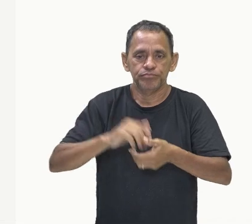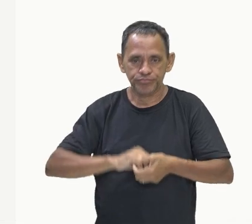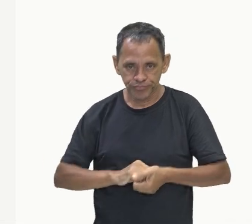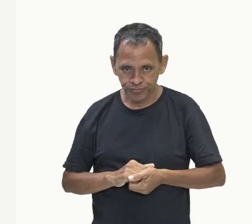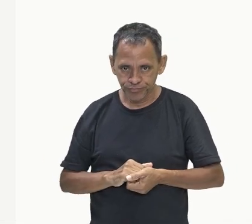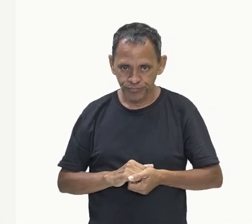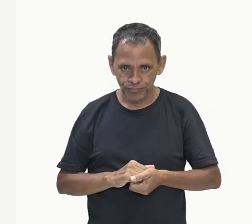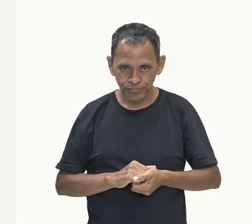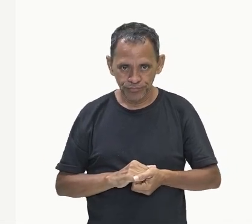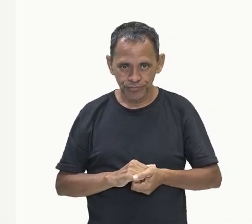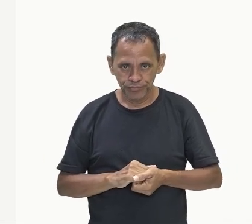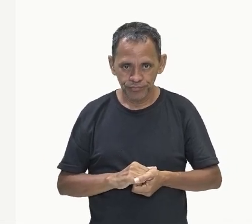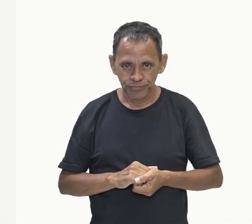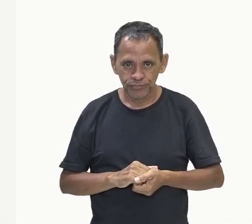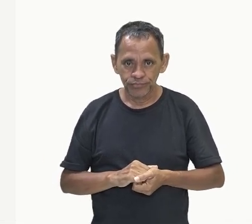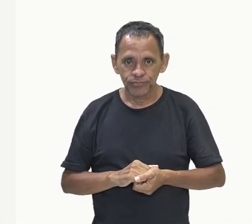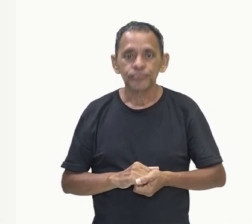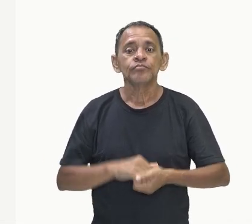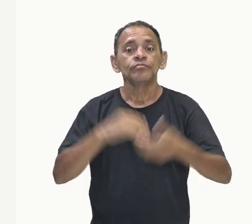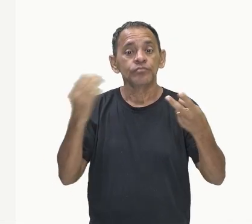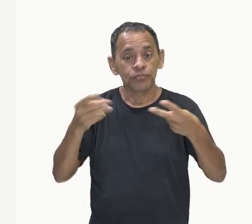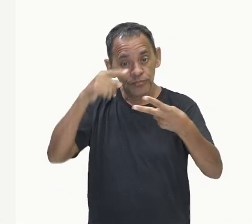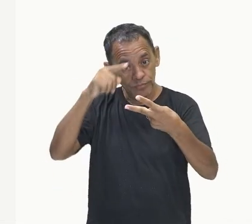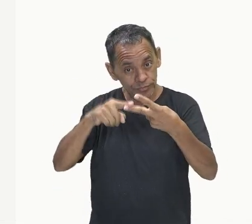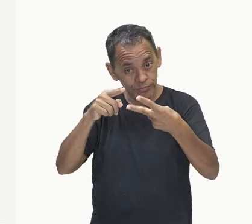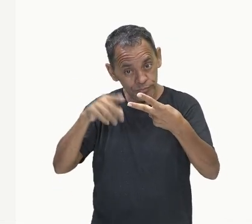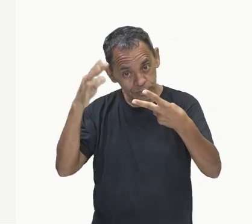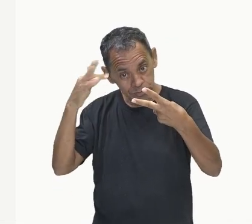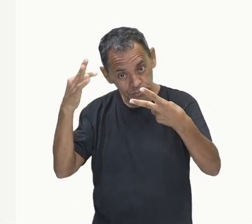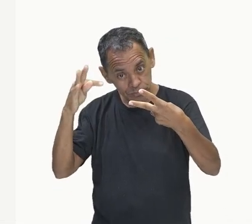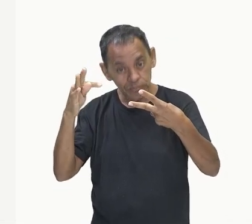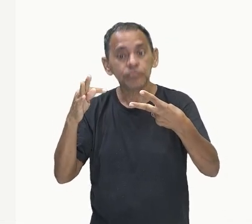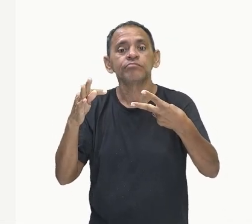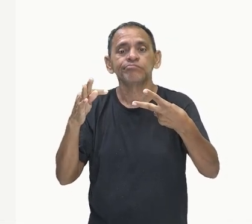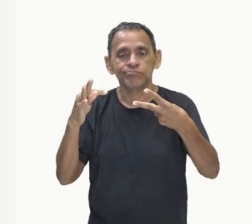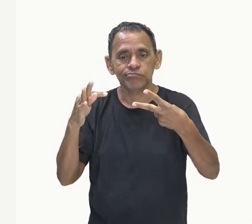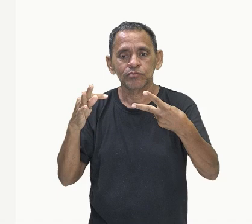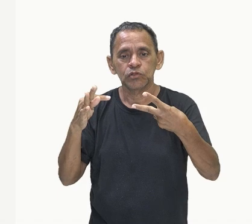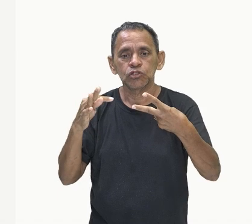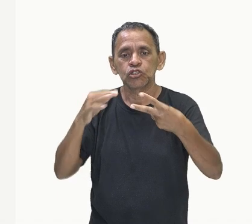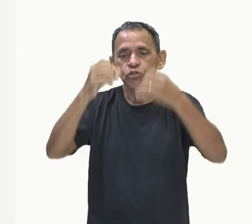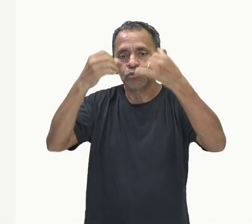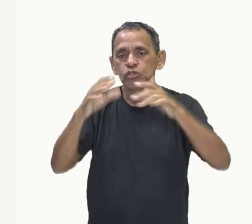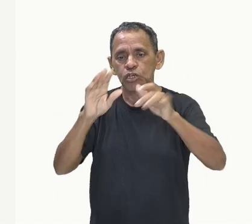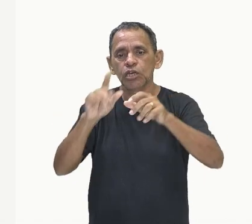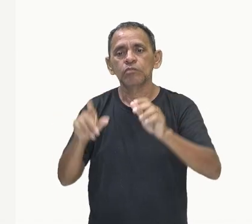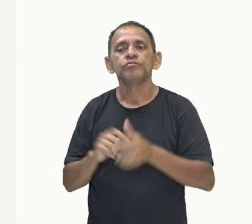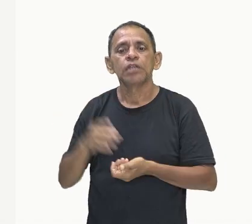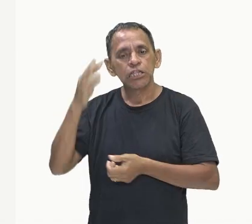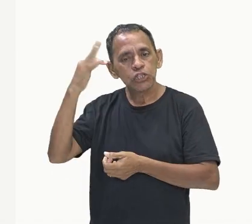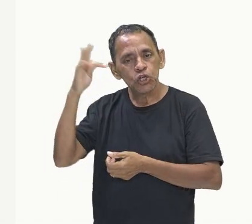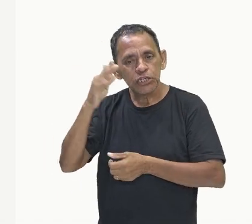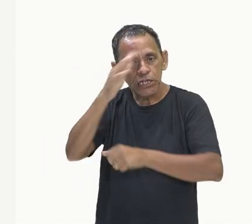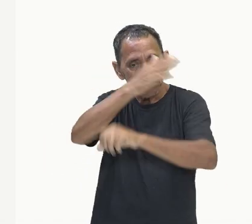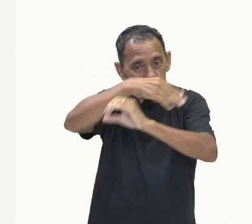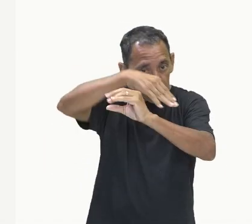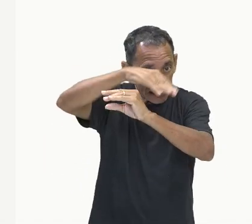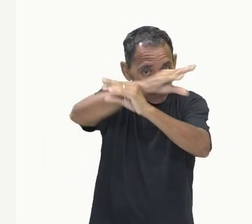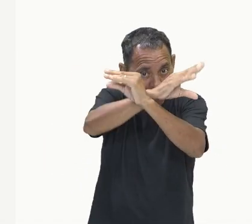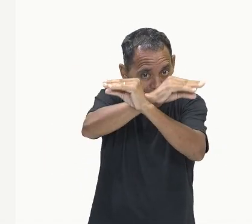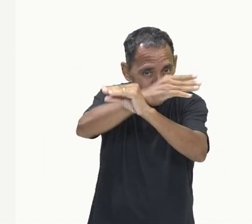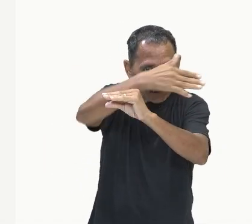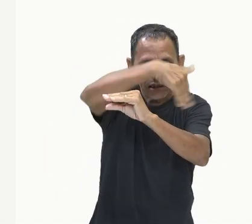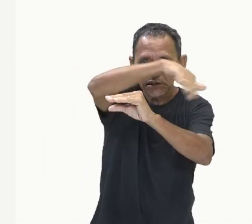mesmo. Então, a segunda lei de Kepler, que é conhecida como lei das áreas, diz que o planeta varre áreas